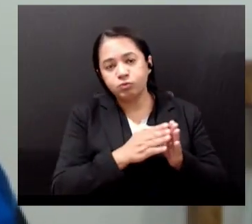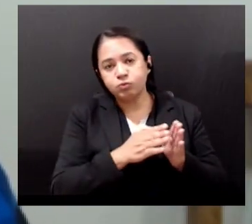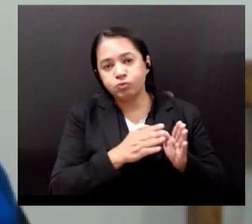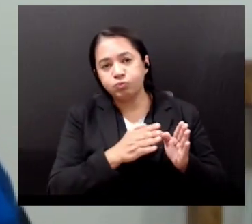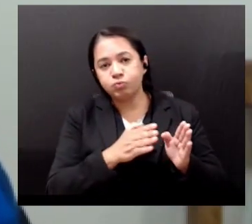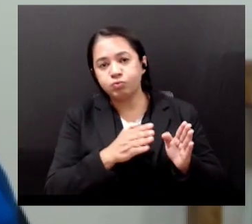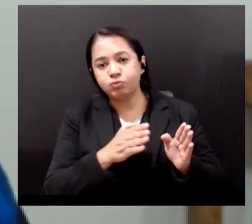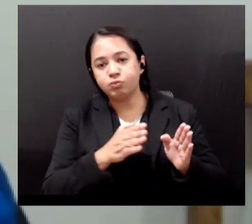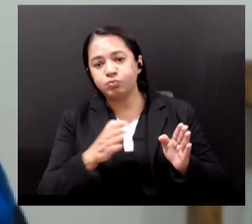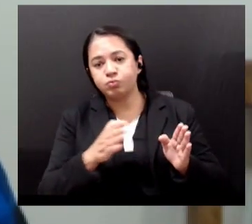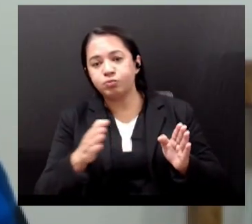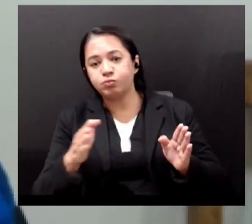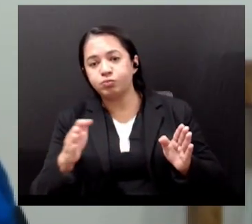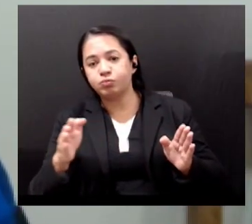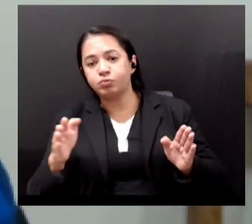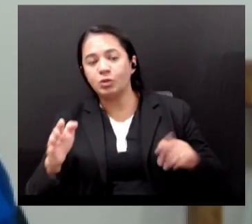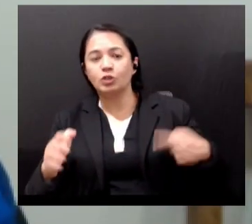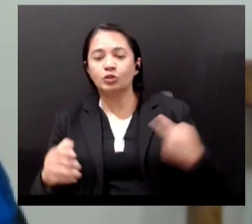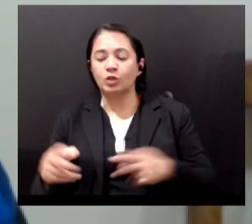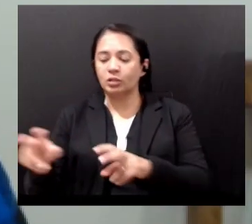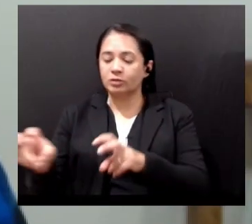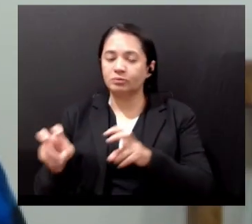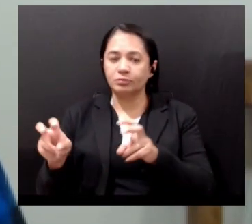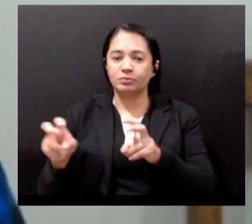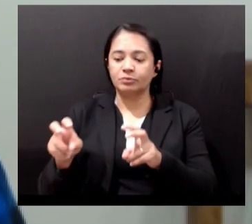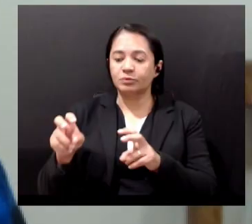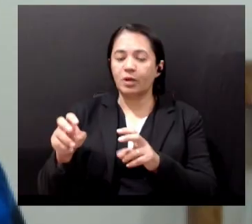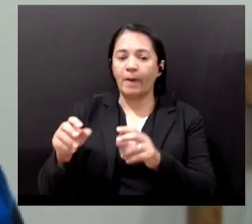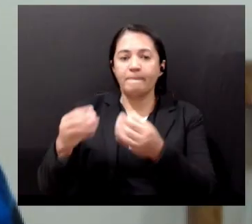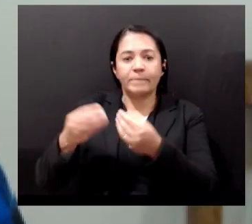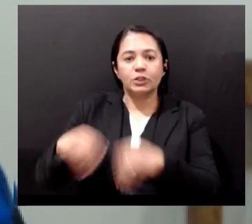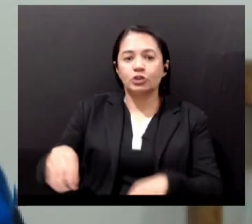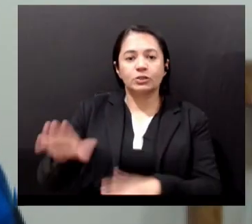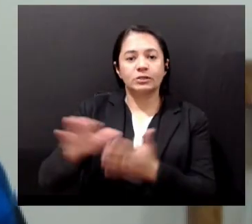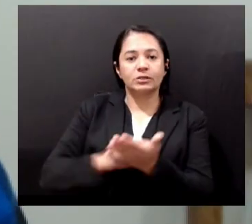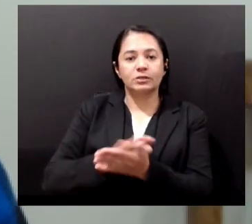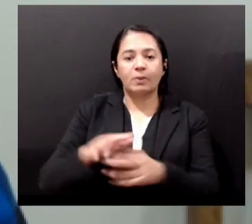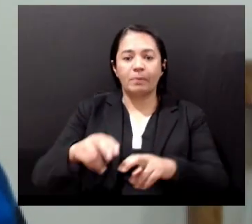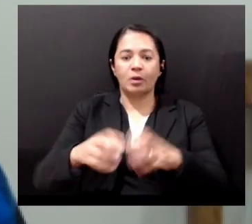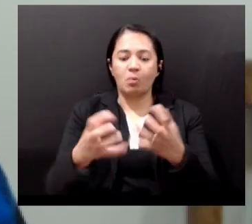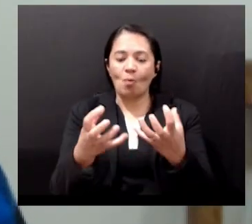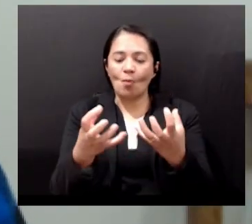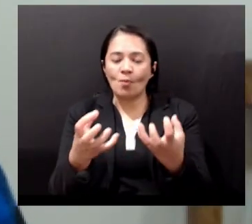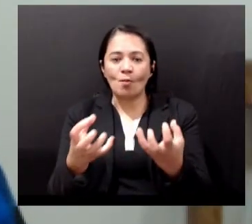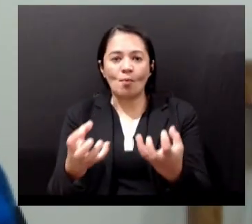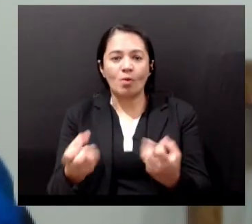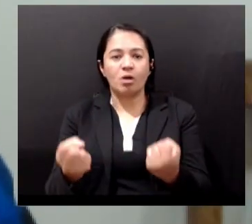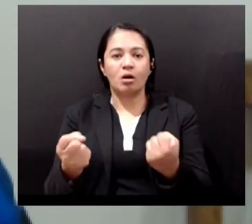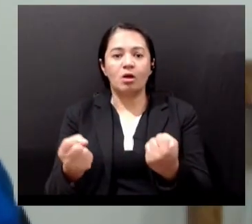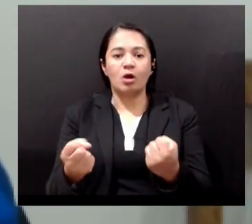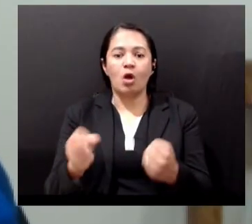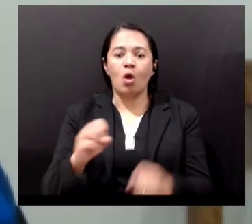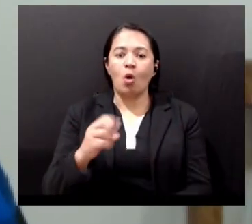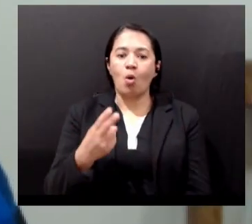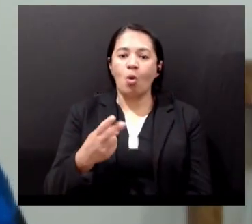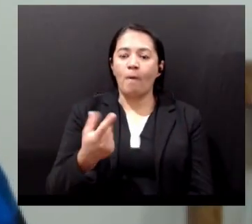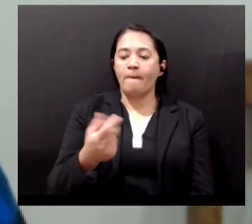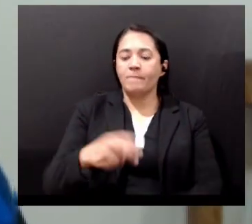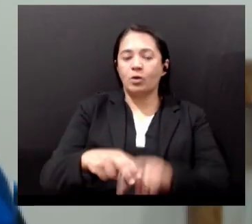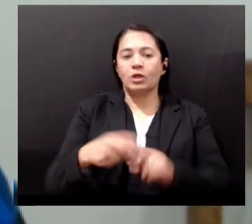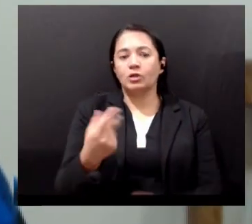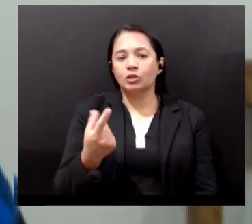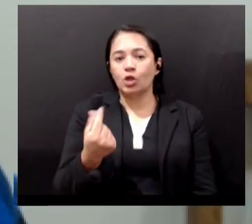prazo para que os nossos agricultores não fossem tão afetados por estiagem, pela flutuação